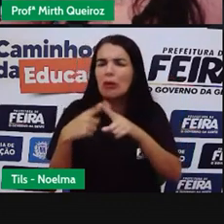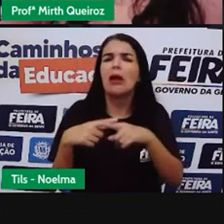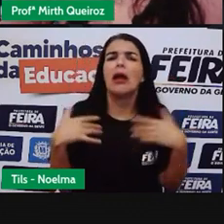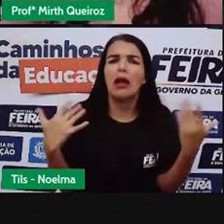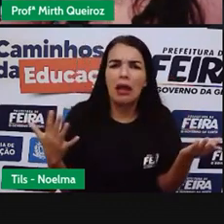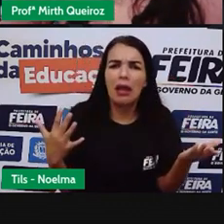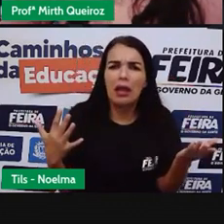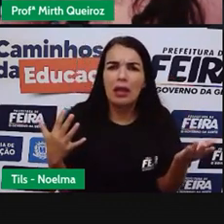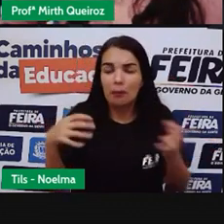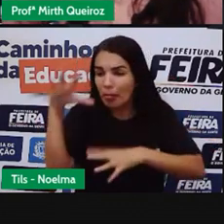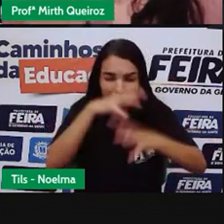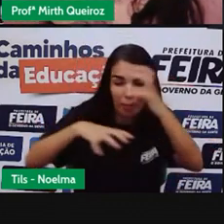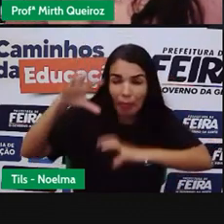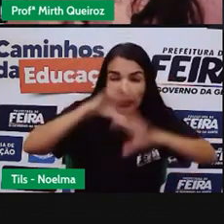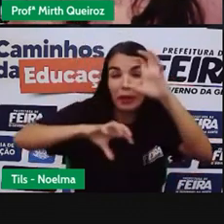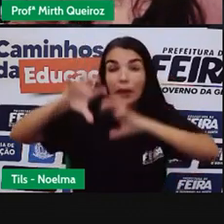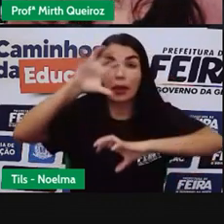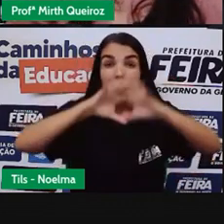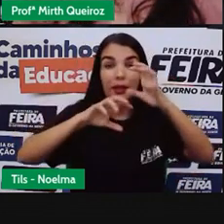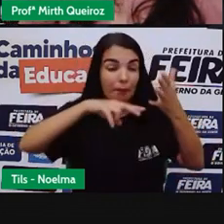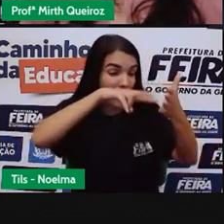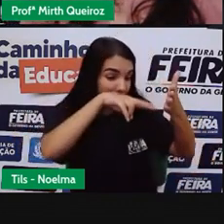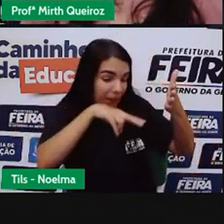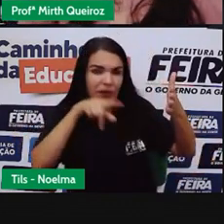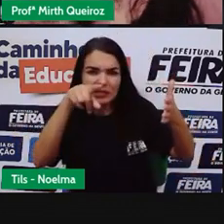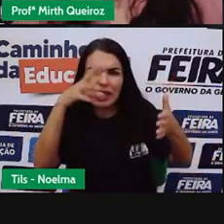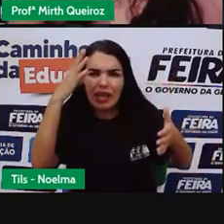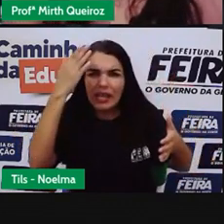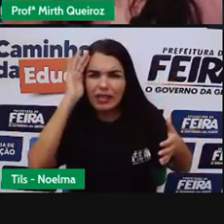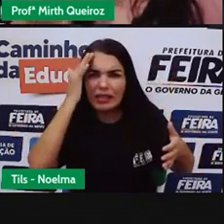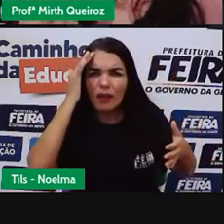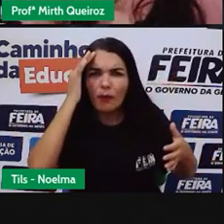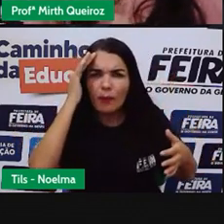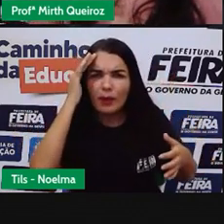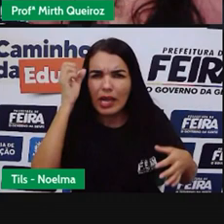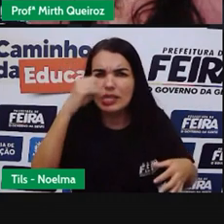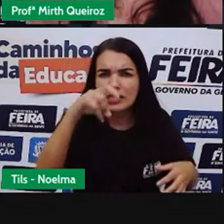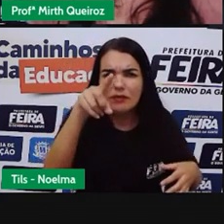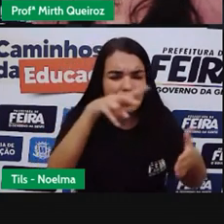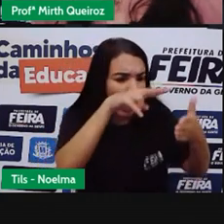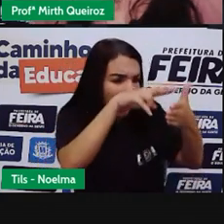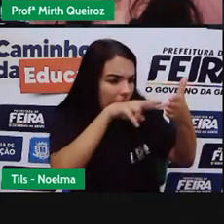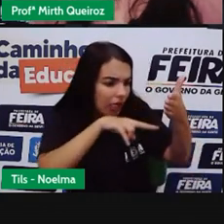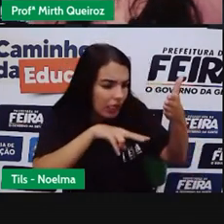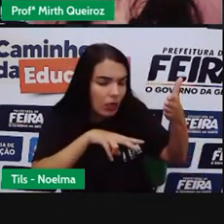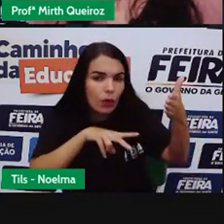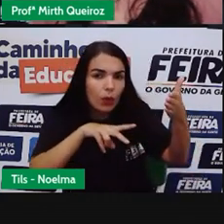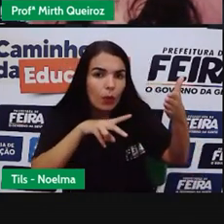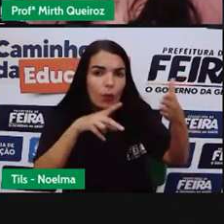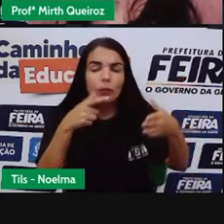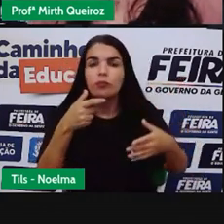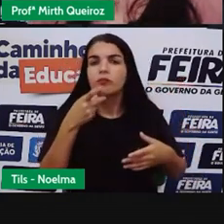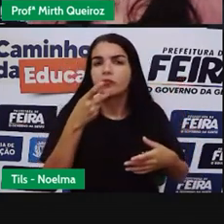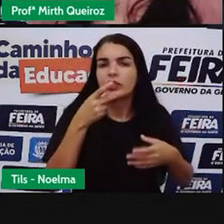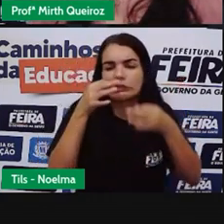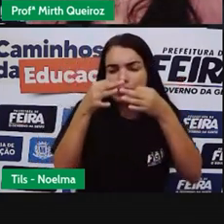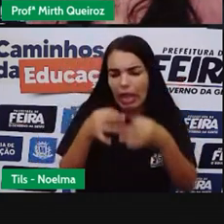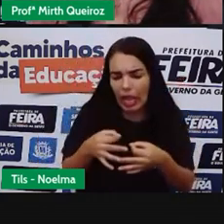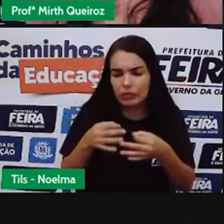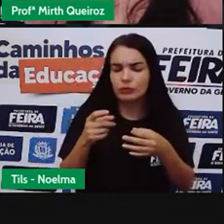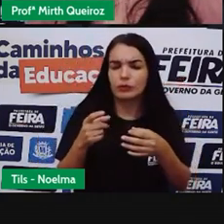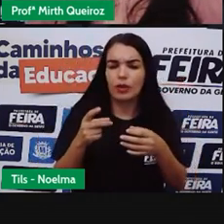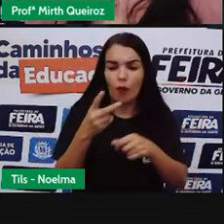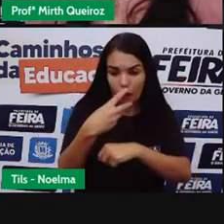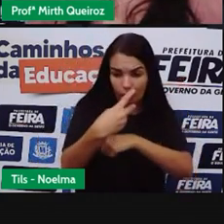que não, né? O que a Pro leu aqui para vocês, vocês entenderam? Se vocês realizaram essa leitura aí, através do vídeo